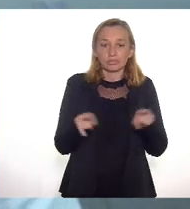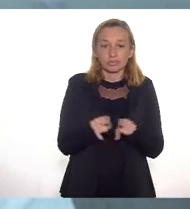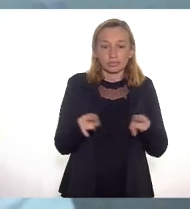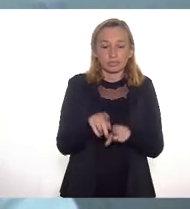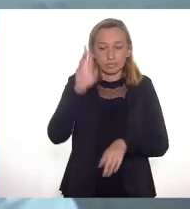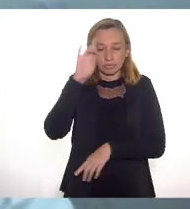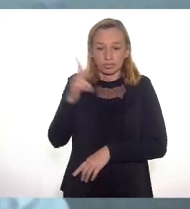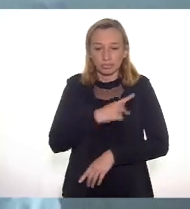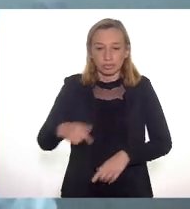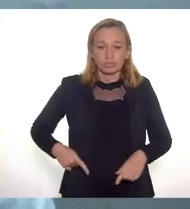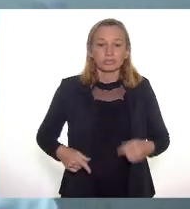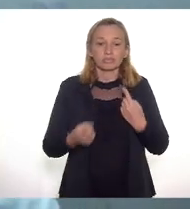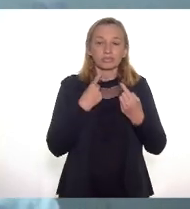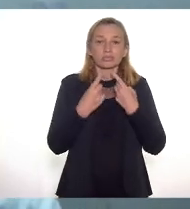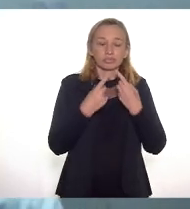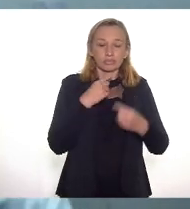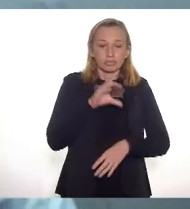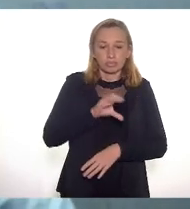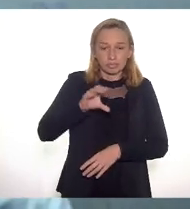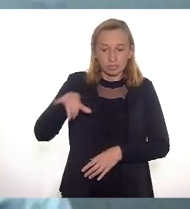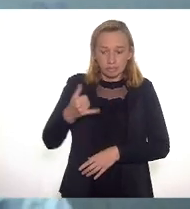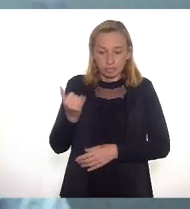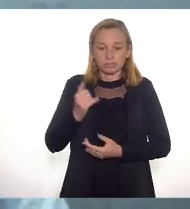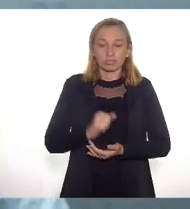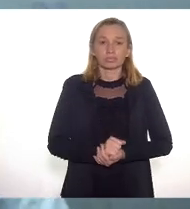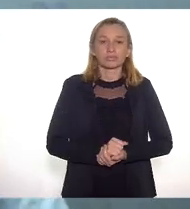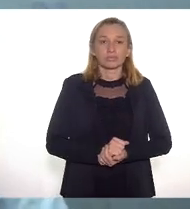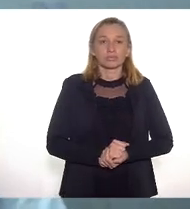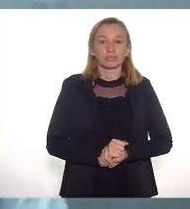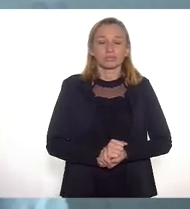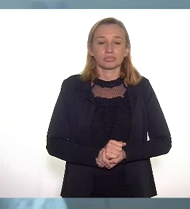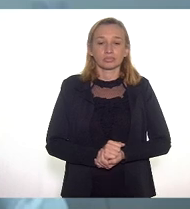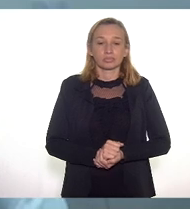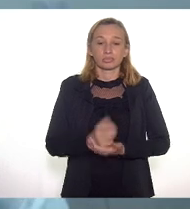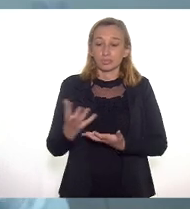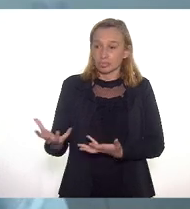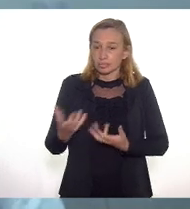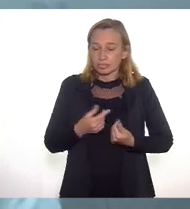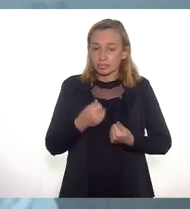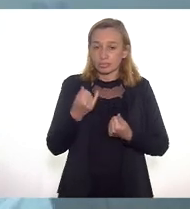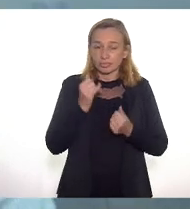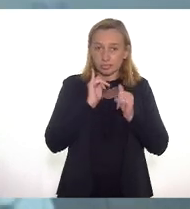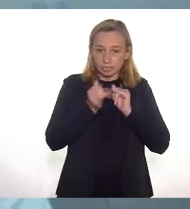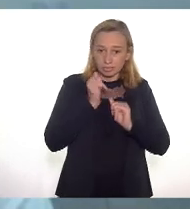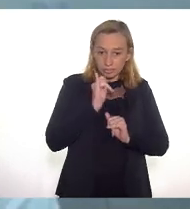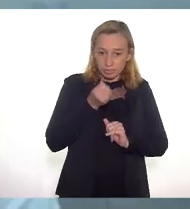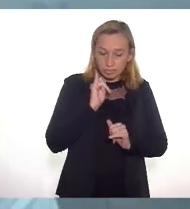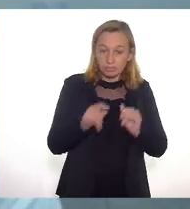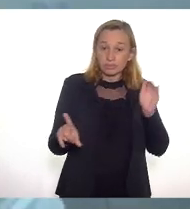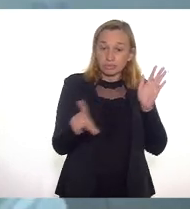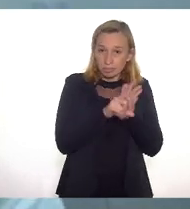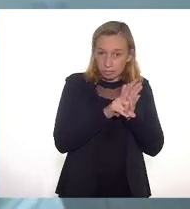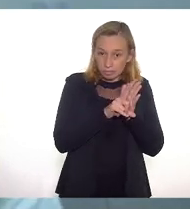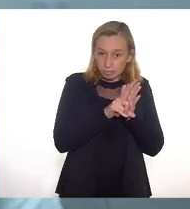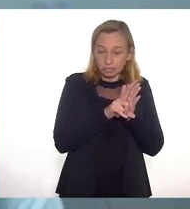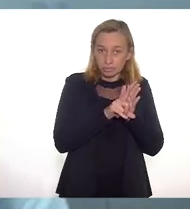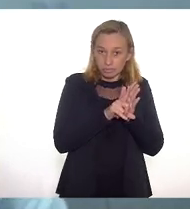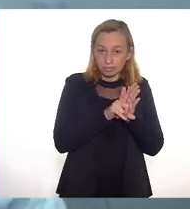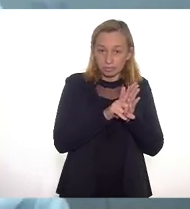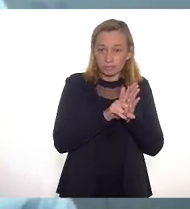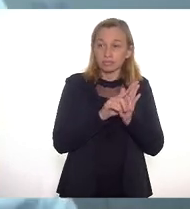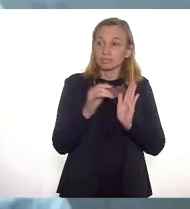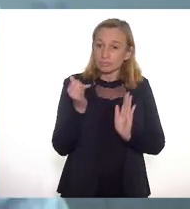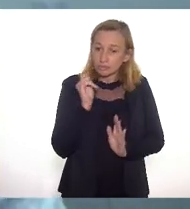presidente, nós discutimos no âmbito da CCJ que eu recebi relatos, uma lei que teve muita repercussão, mas que eu já